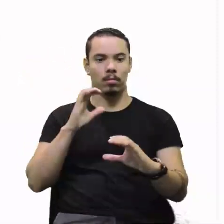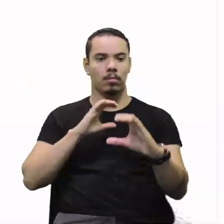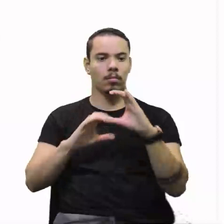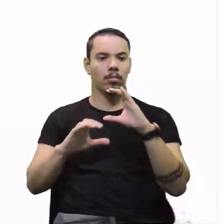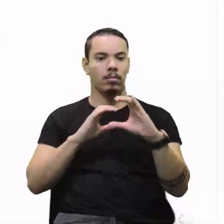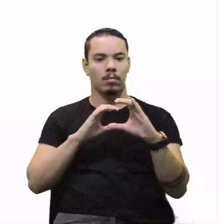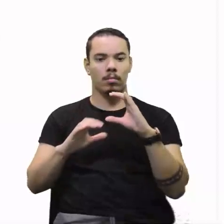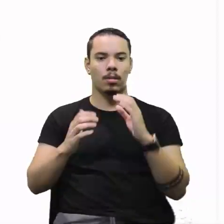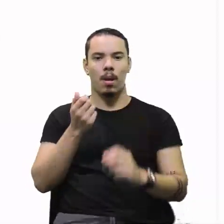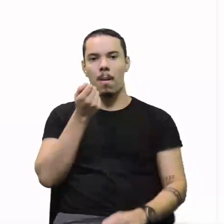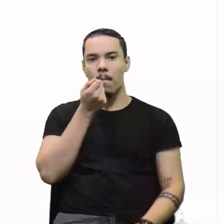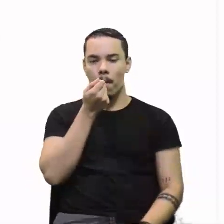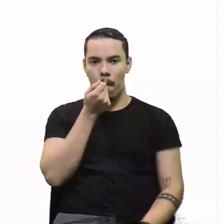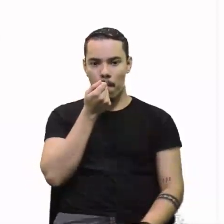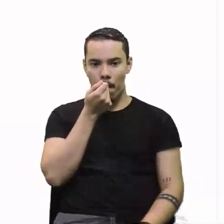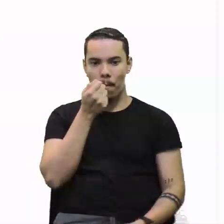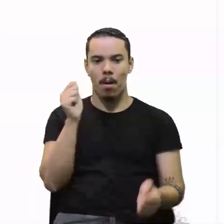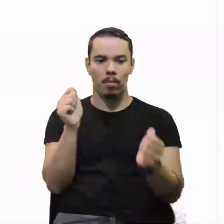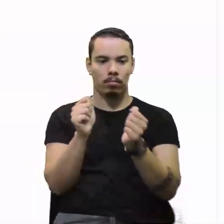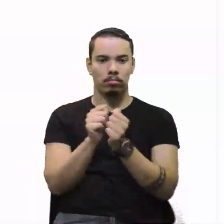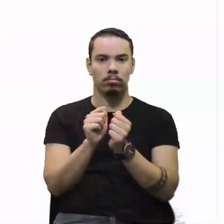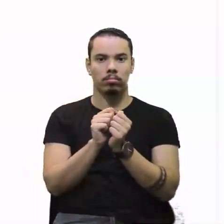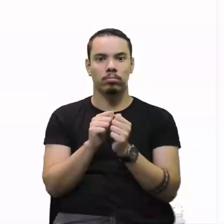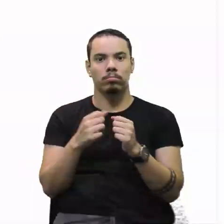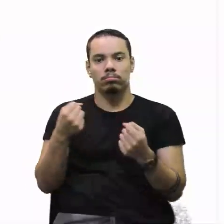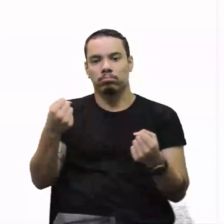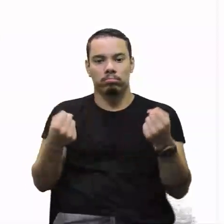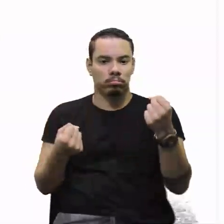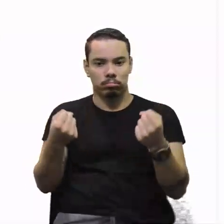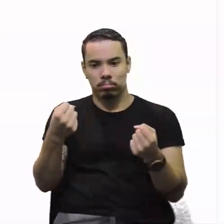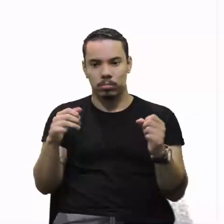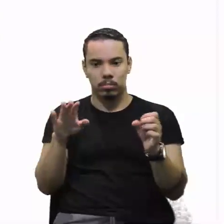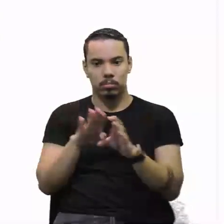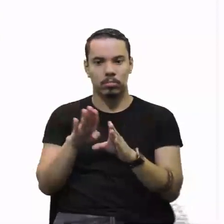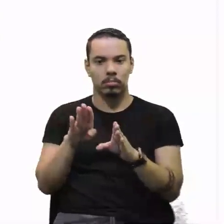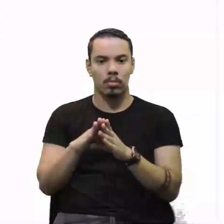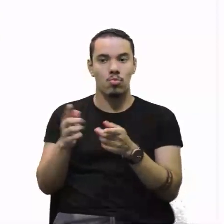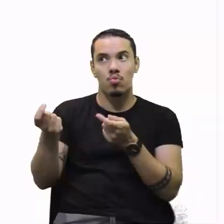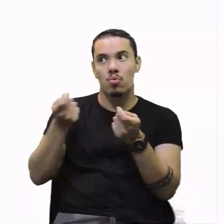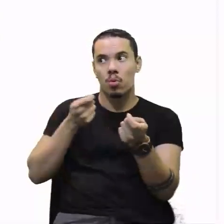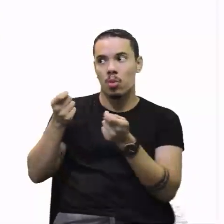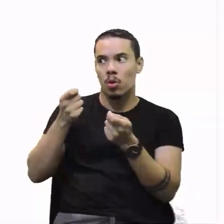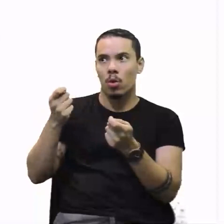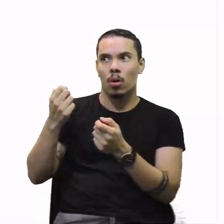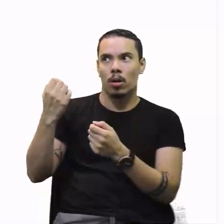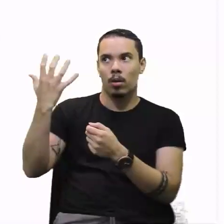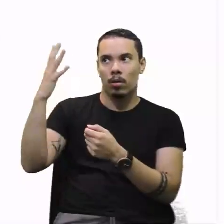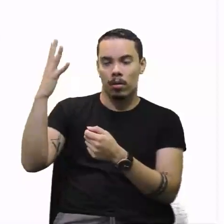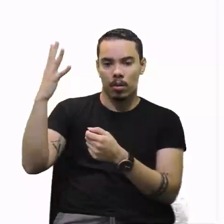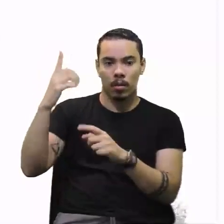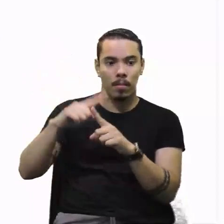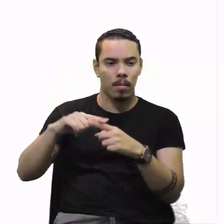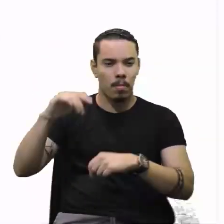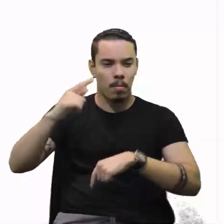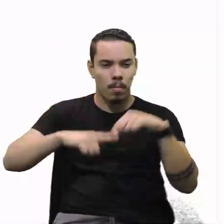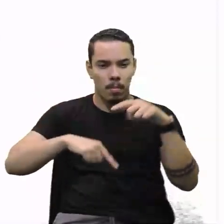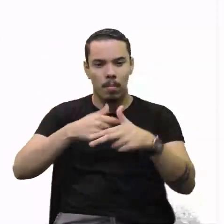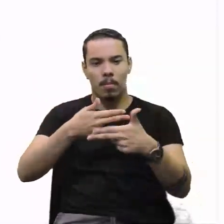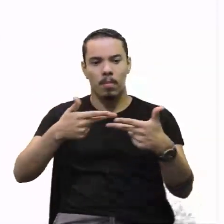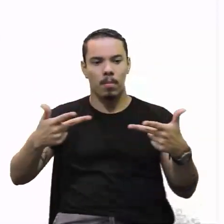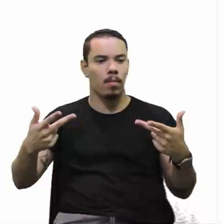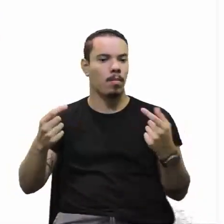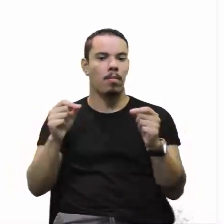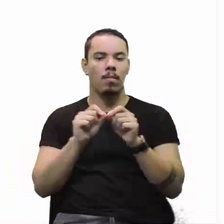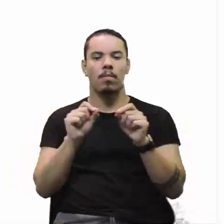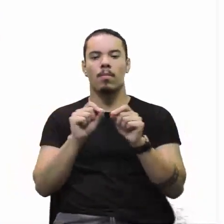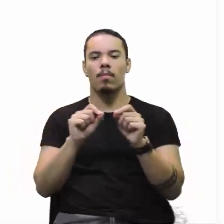nas comunicações via rádio dos pilotos com a torre de controle. A propriedade das ondas